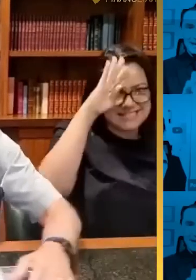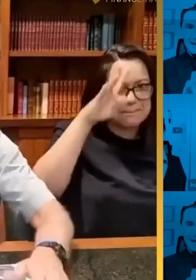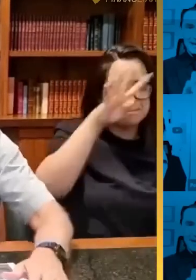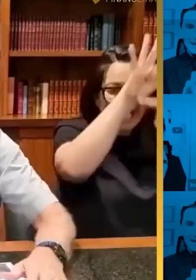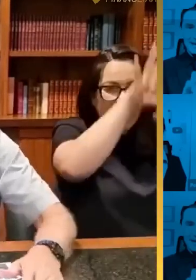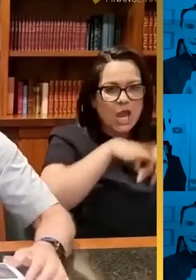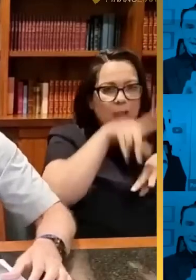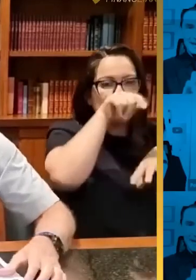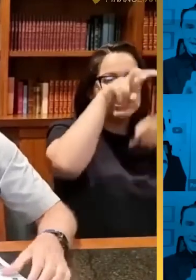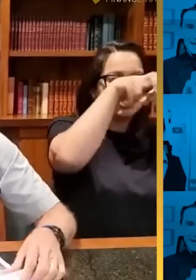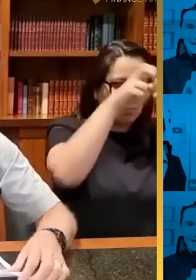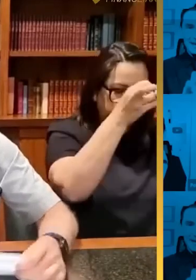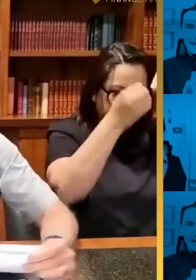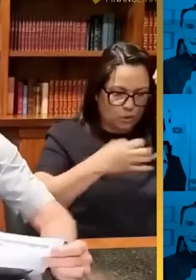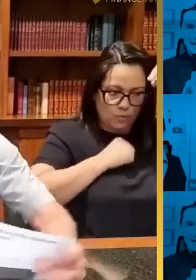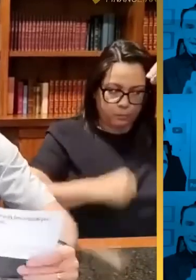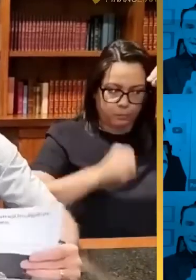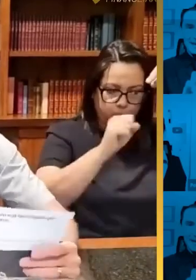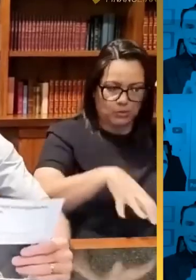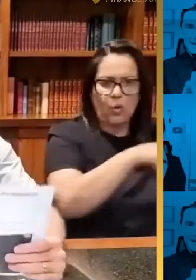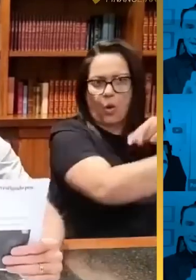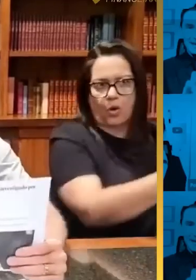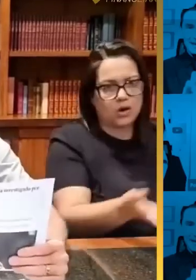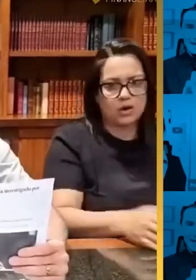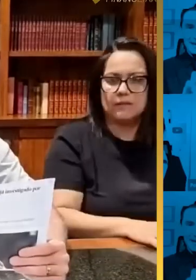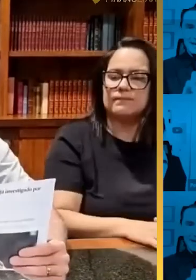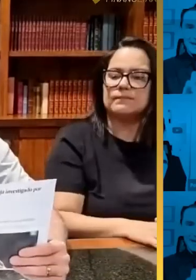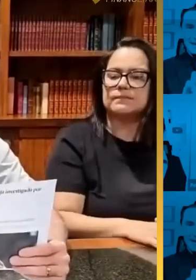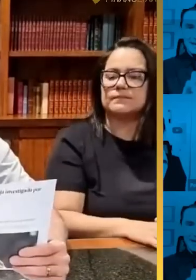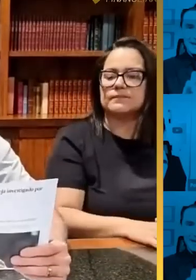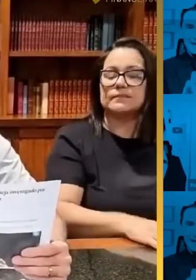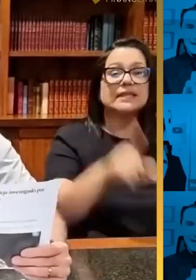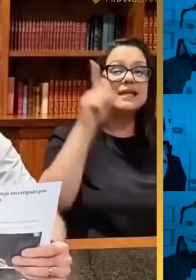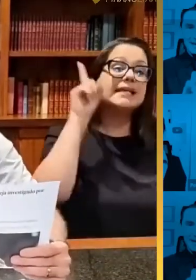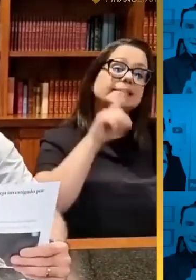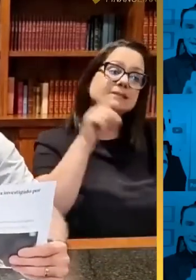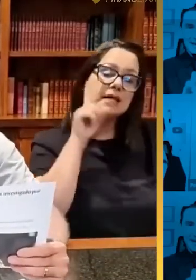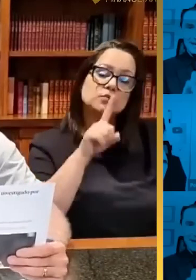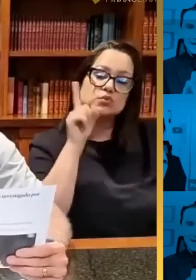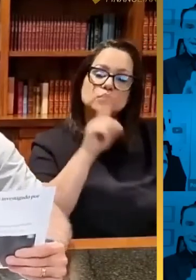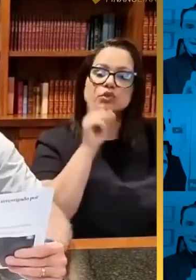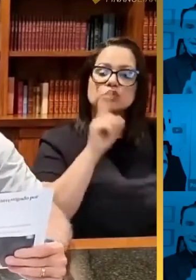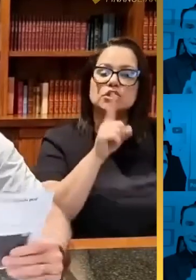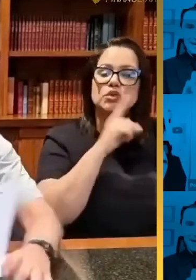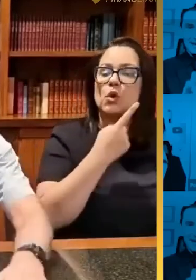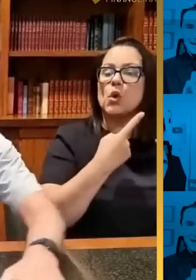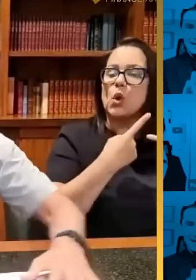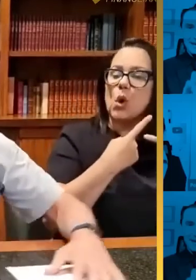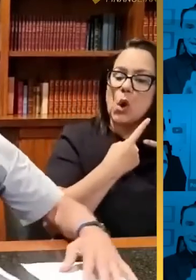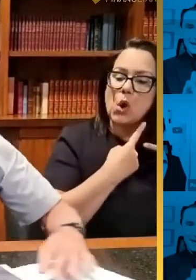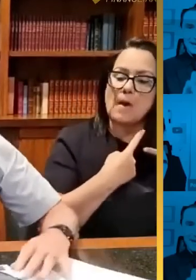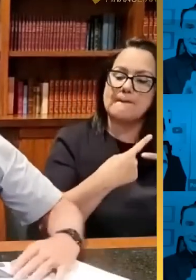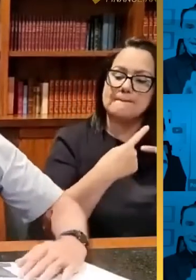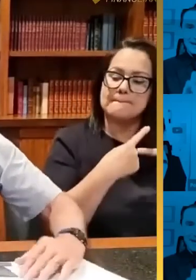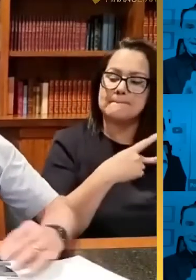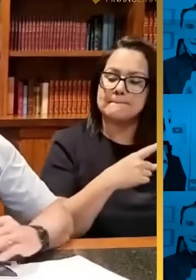sujar. Também nos Estados Unidos, oposição pede que Bolsonaro seja investigado por não denunciar a ala dos